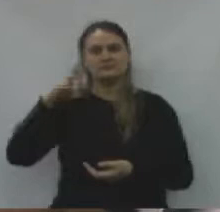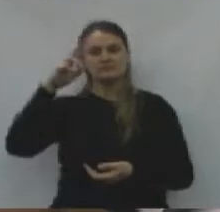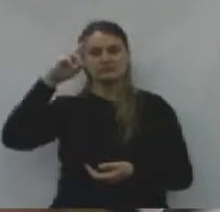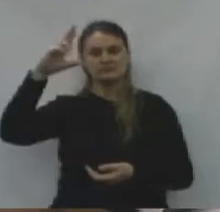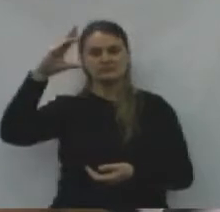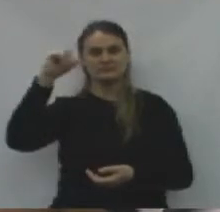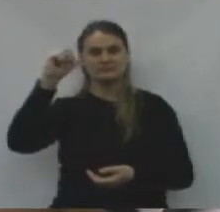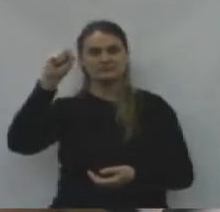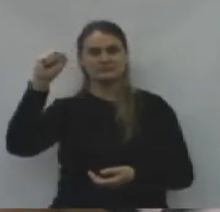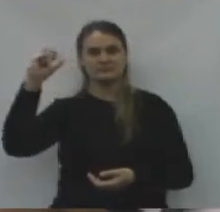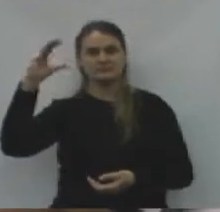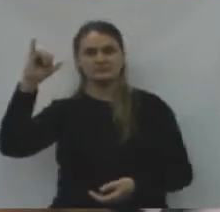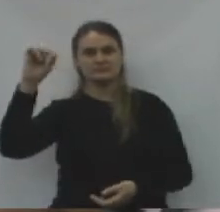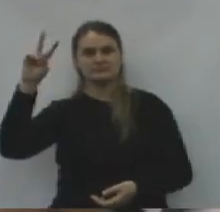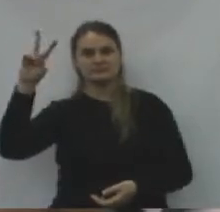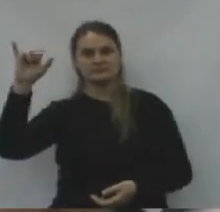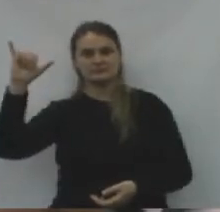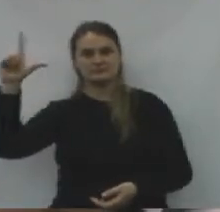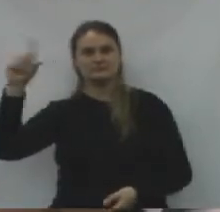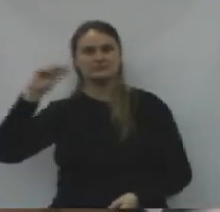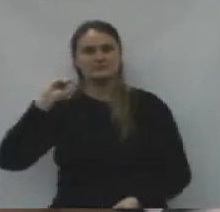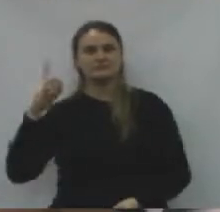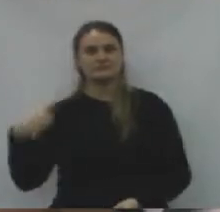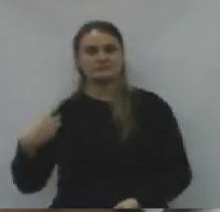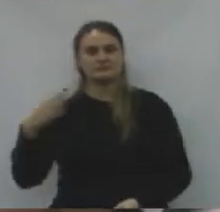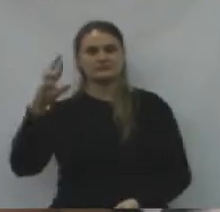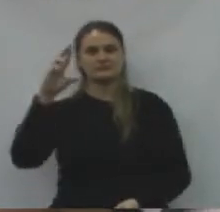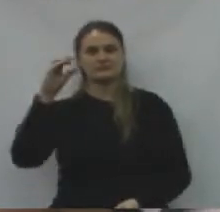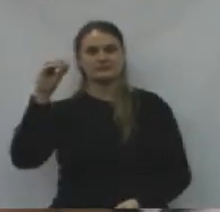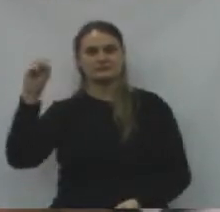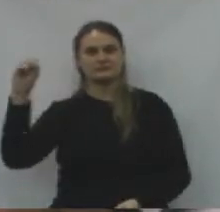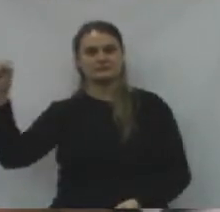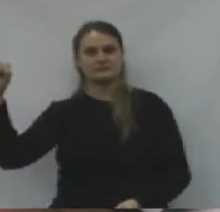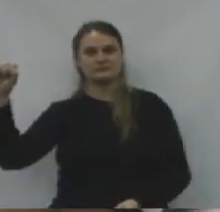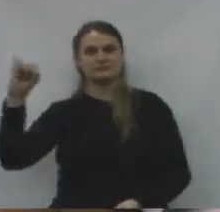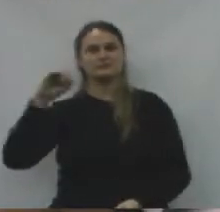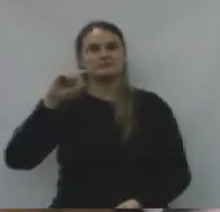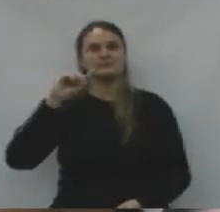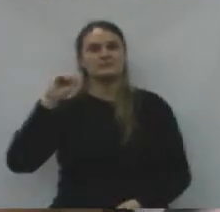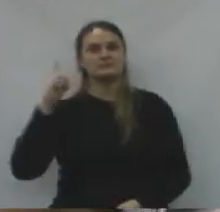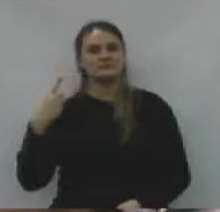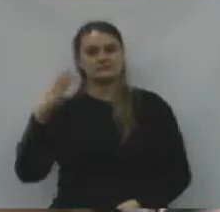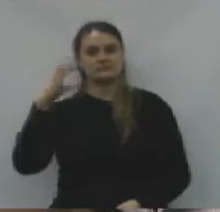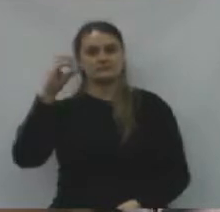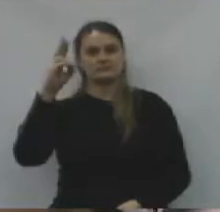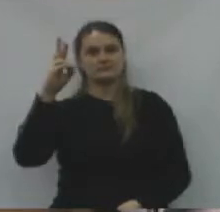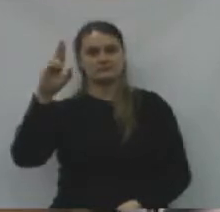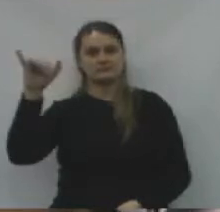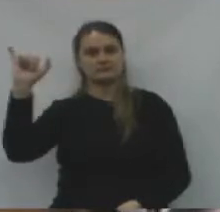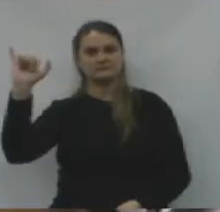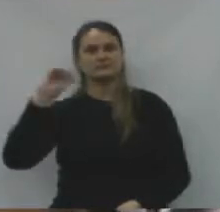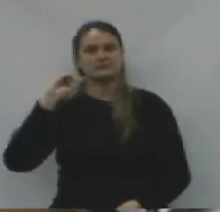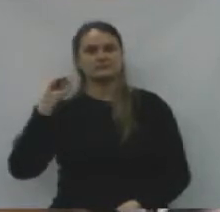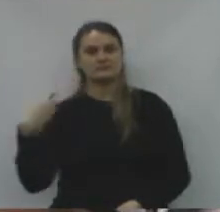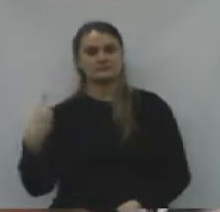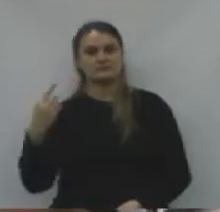casa civil o deputado rossoni o deputado alexandre curi o deputado hossein e